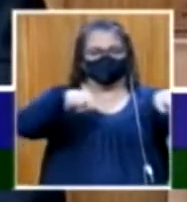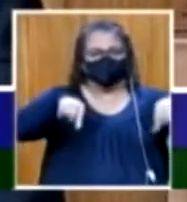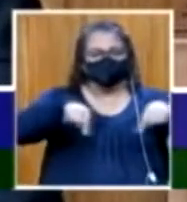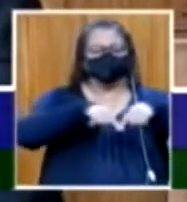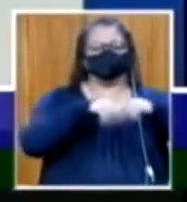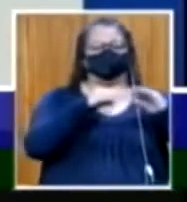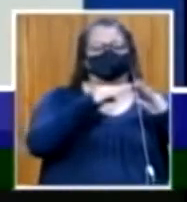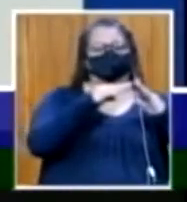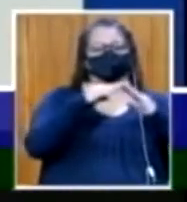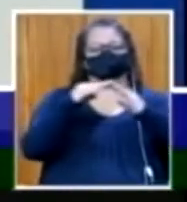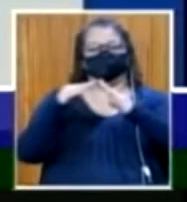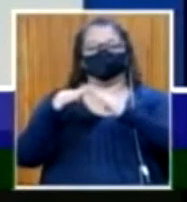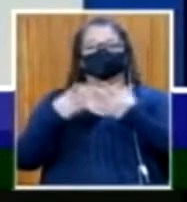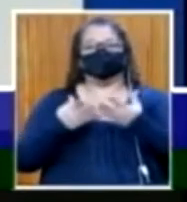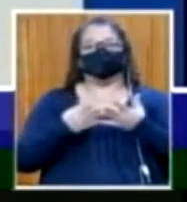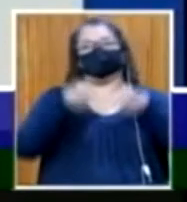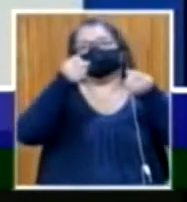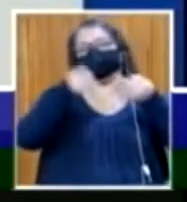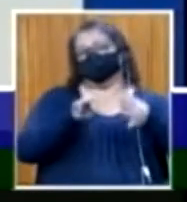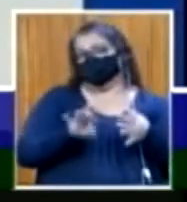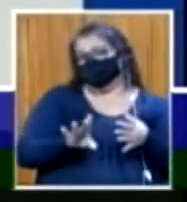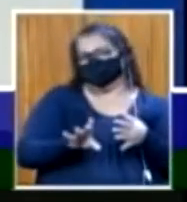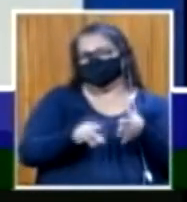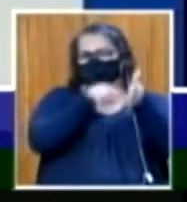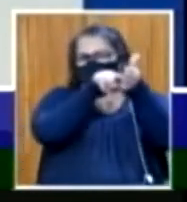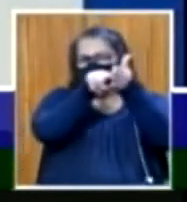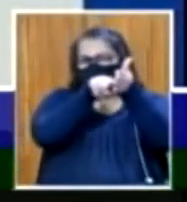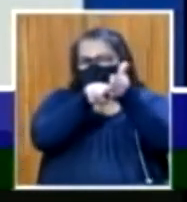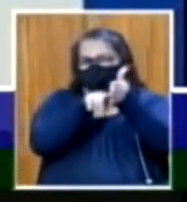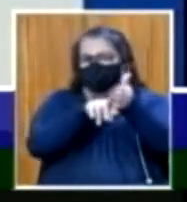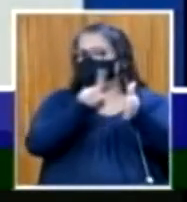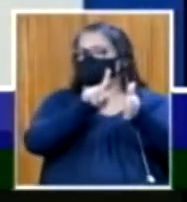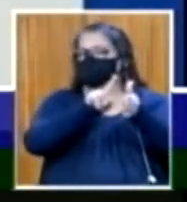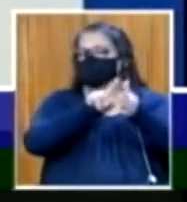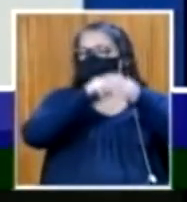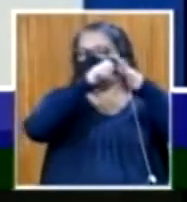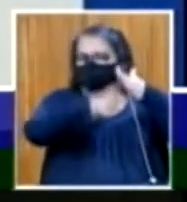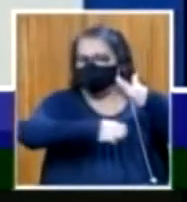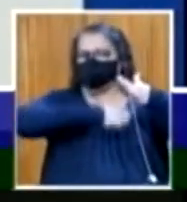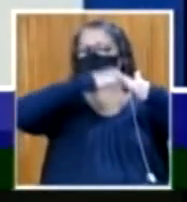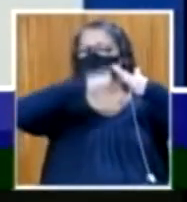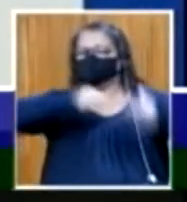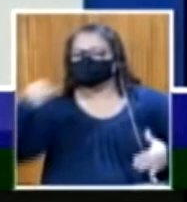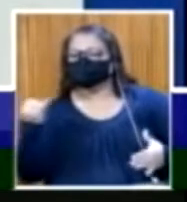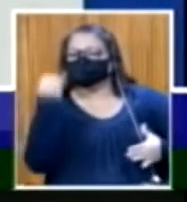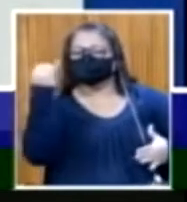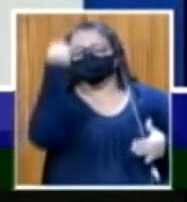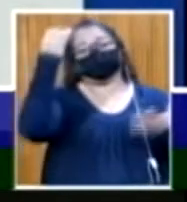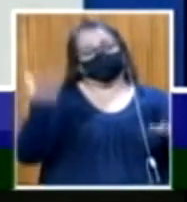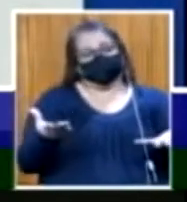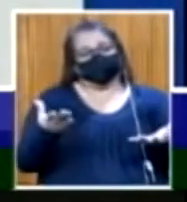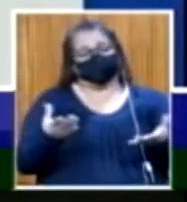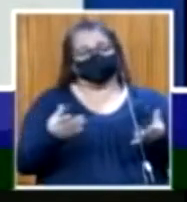não estamos falando aqui de especulação imobiliária, estamos falando de grandes empregadores. O